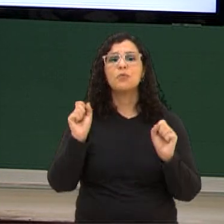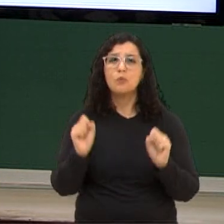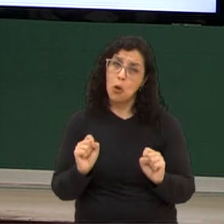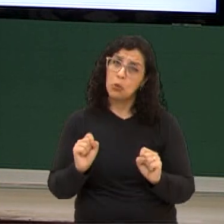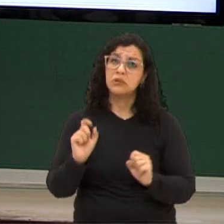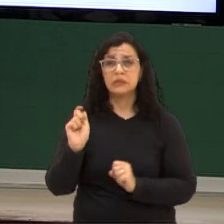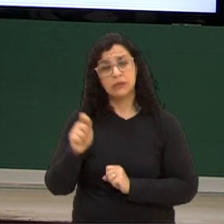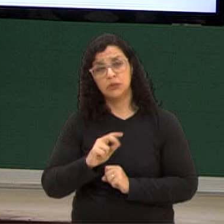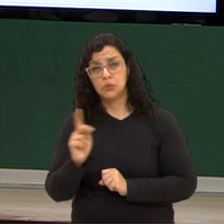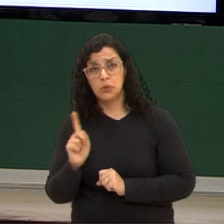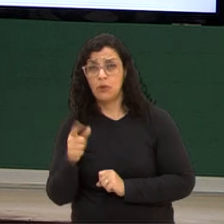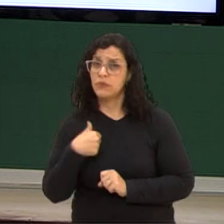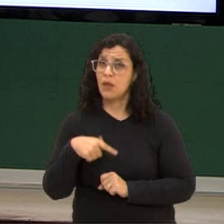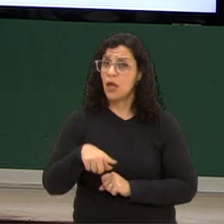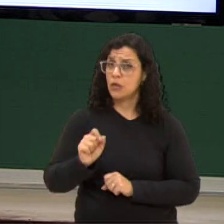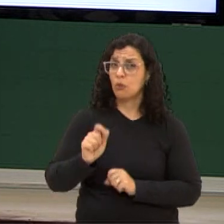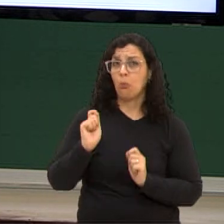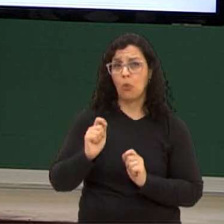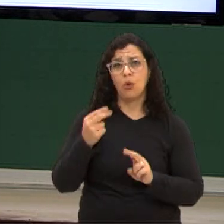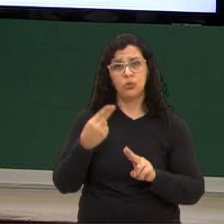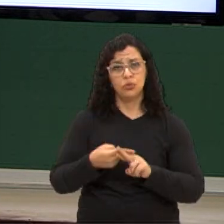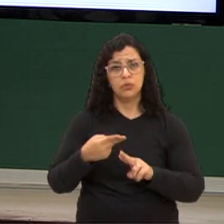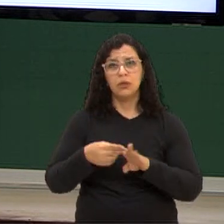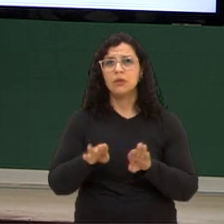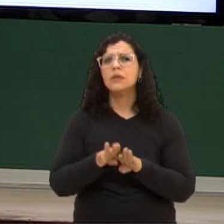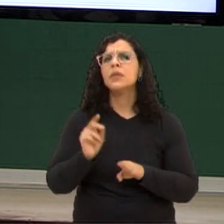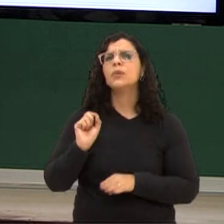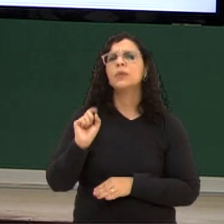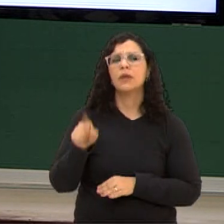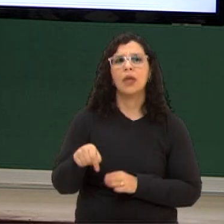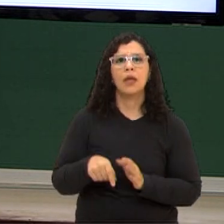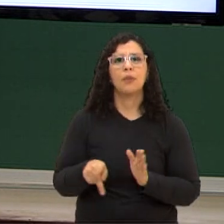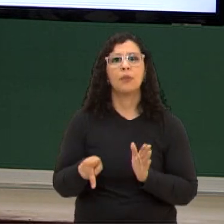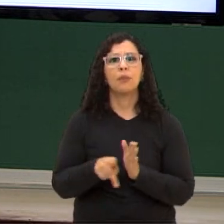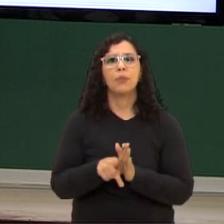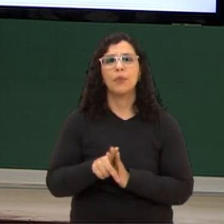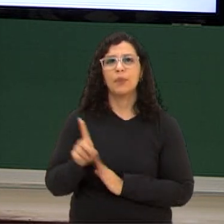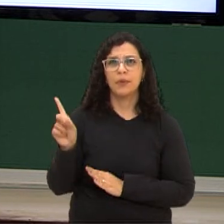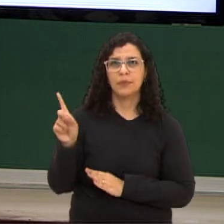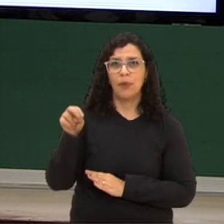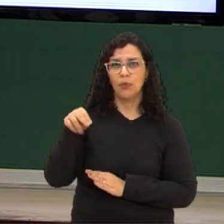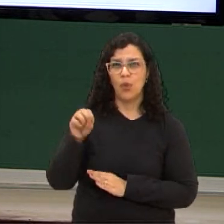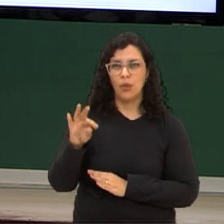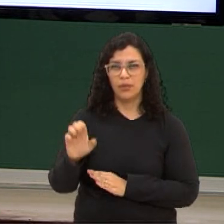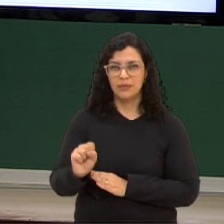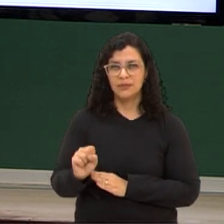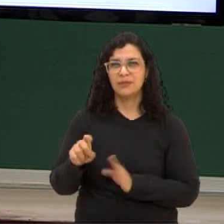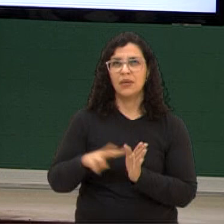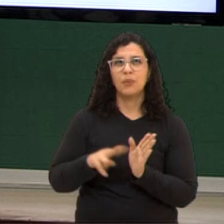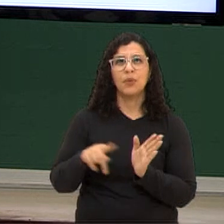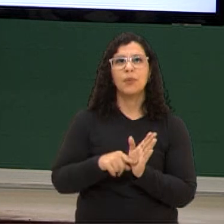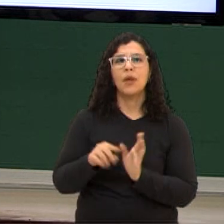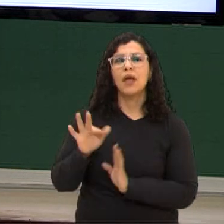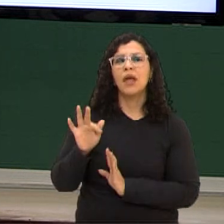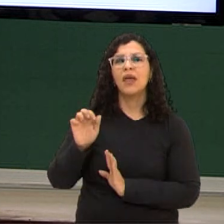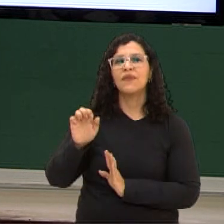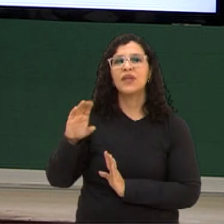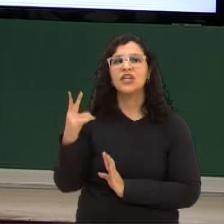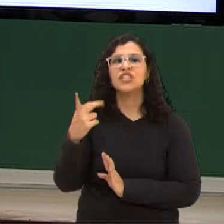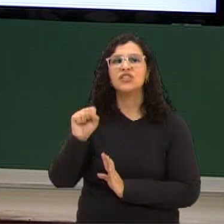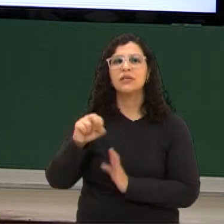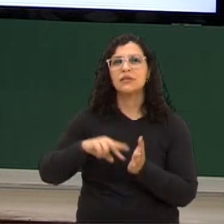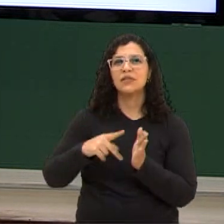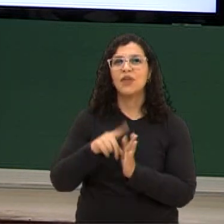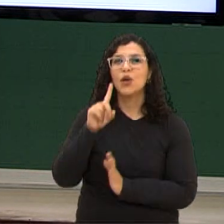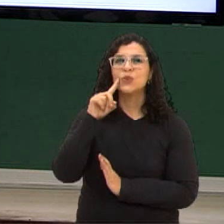ter ou não nas outras notas, né? Nas outras notas de recados. La fecha, então a